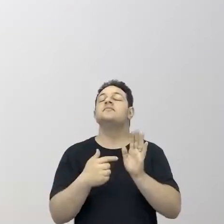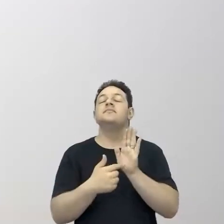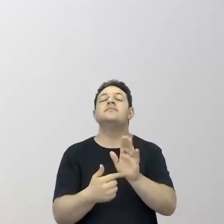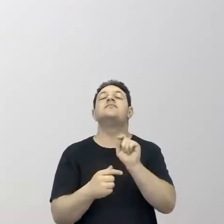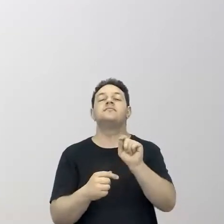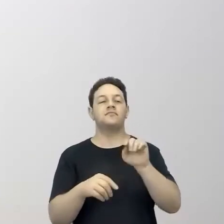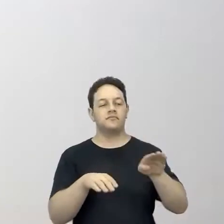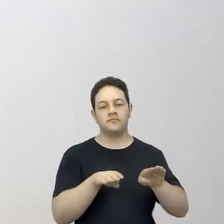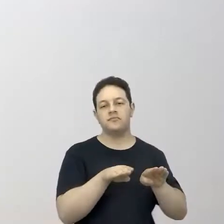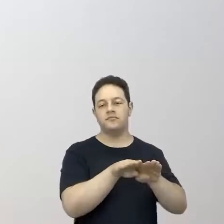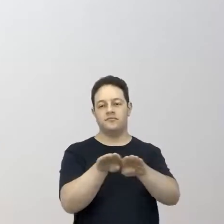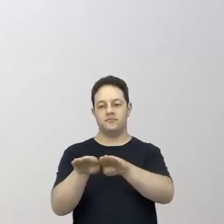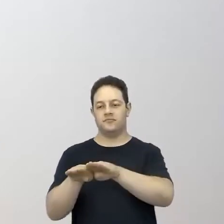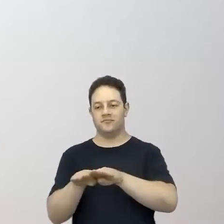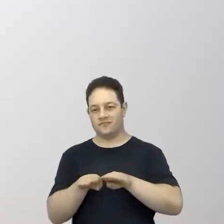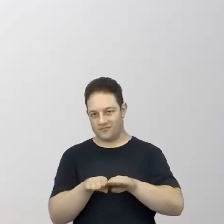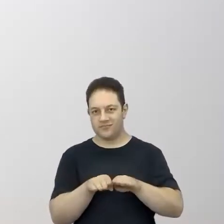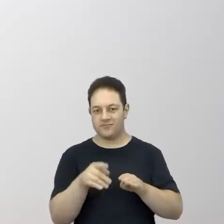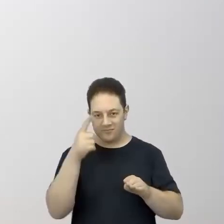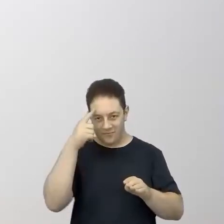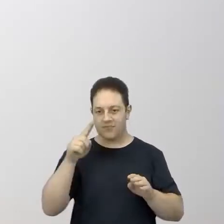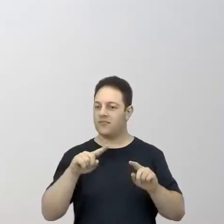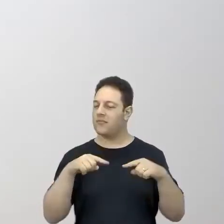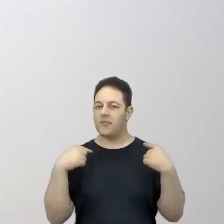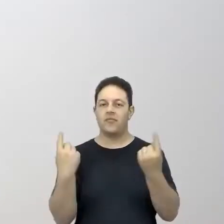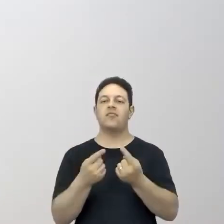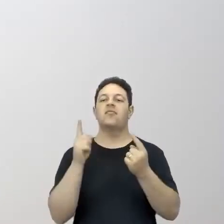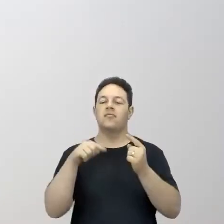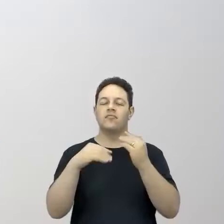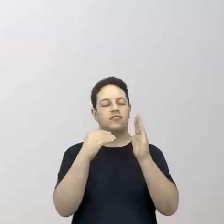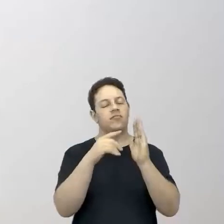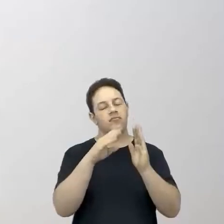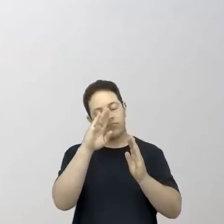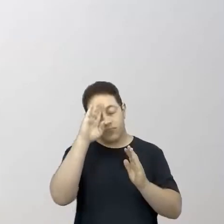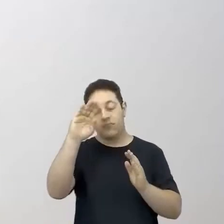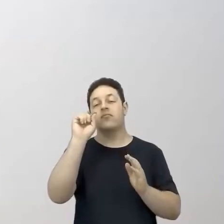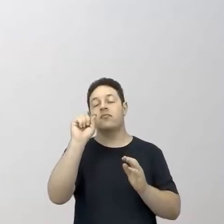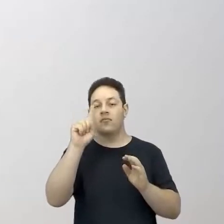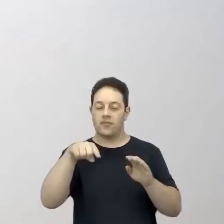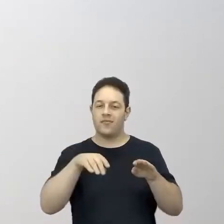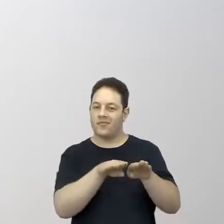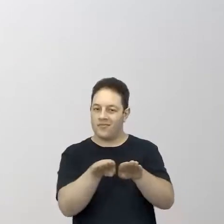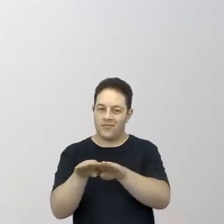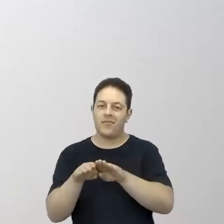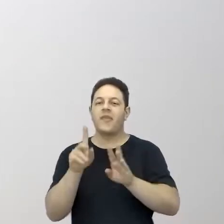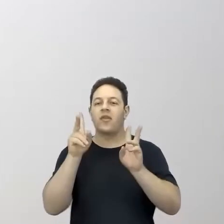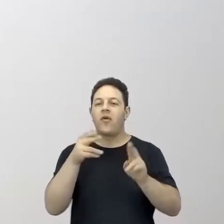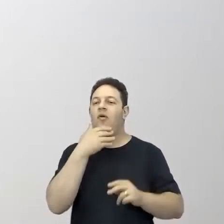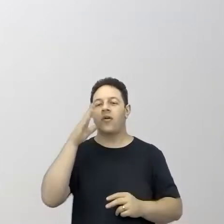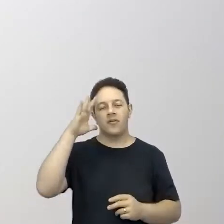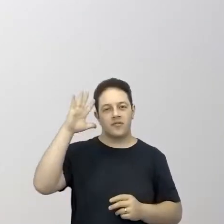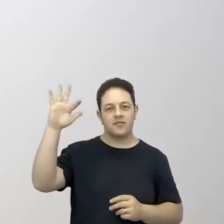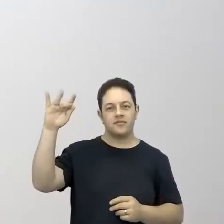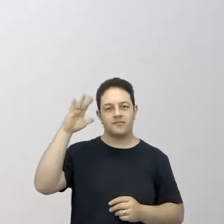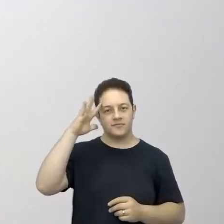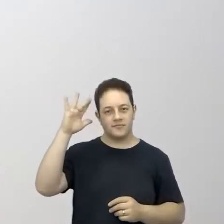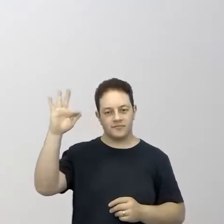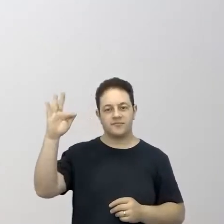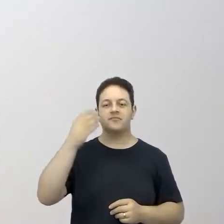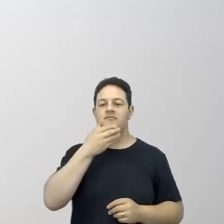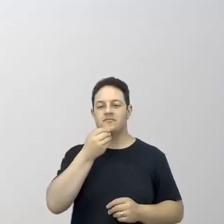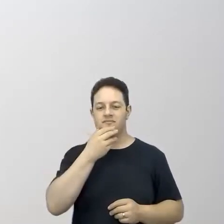da igualdade como princípio, como propõe o filósofo francês Jacques